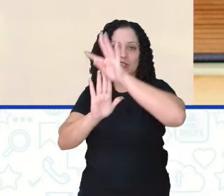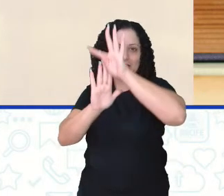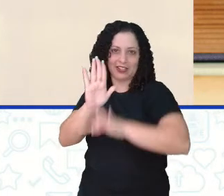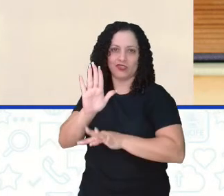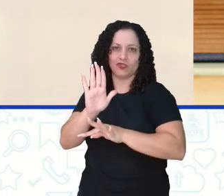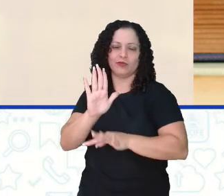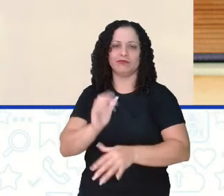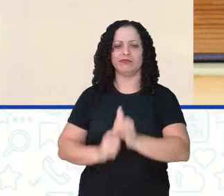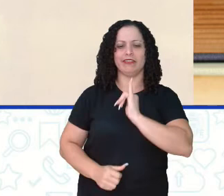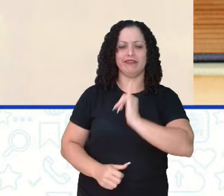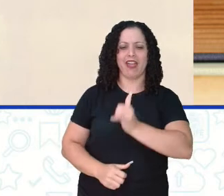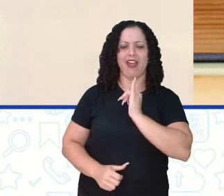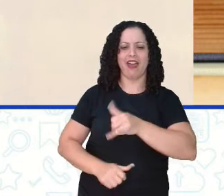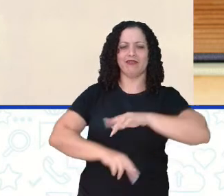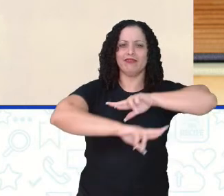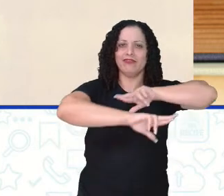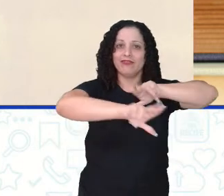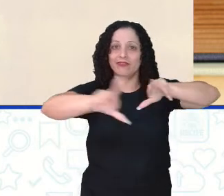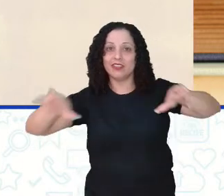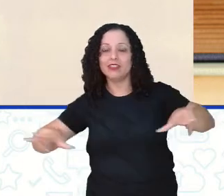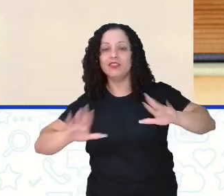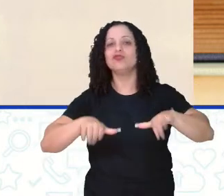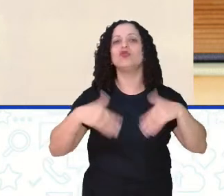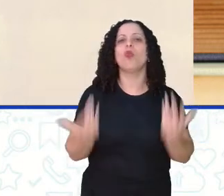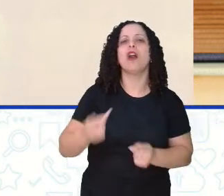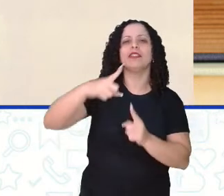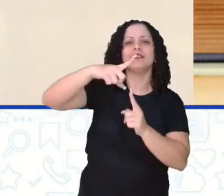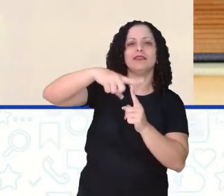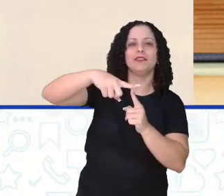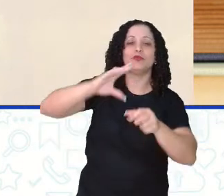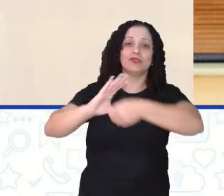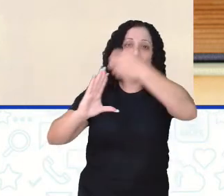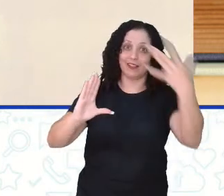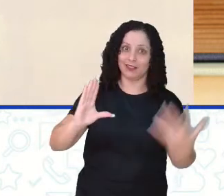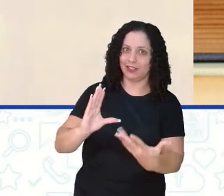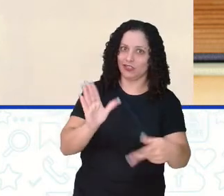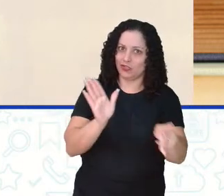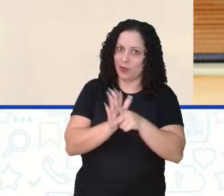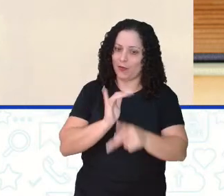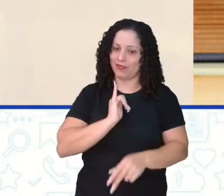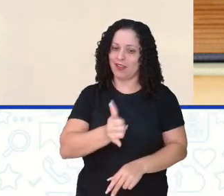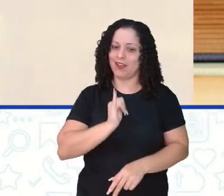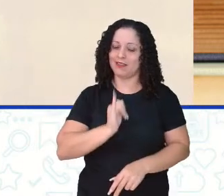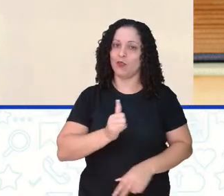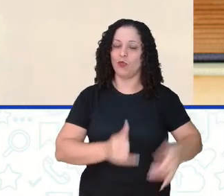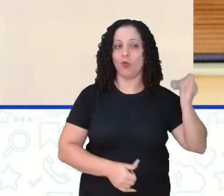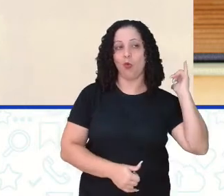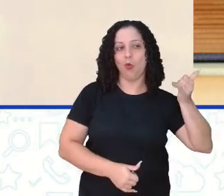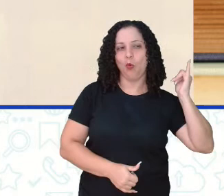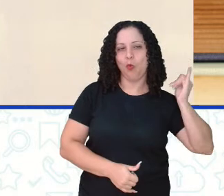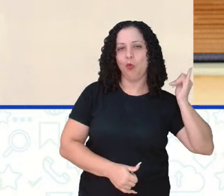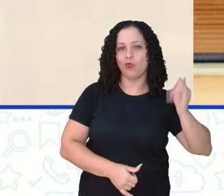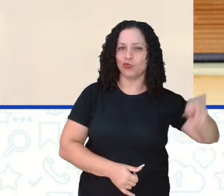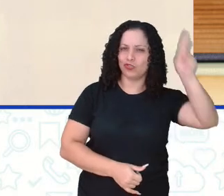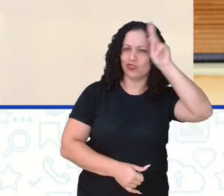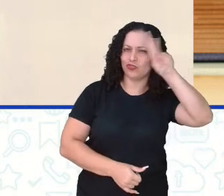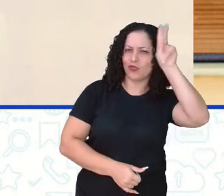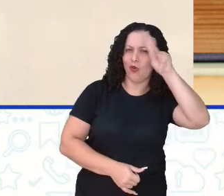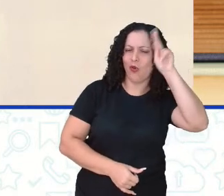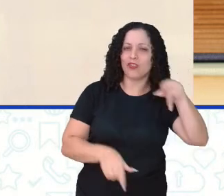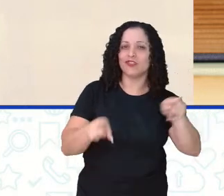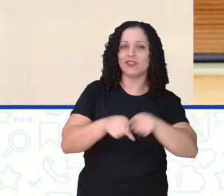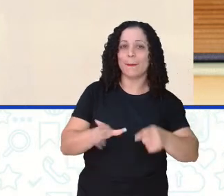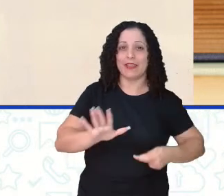narrar. E aí, quais são os gêneros que possuem essas características da narração? Contos de fada,